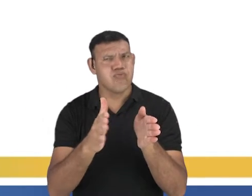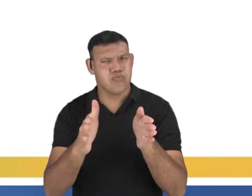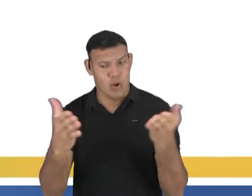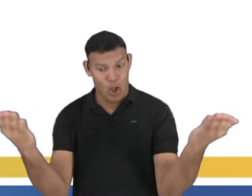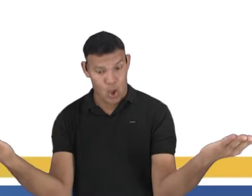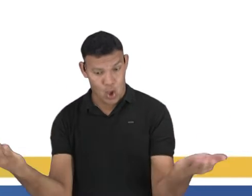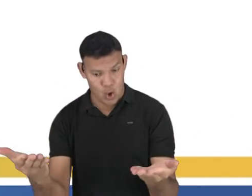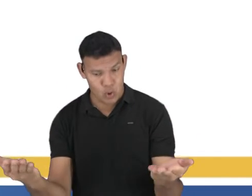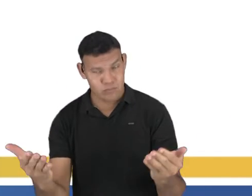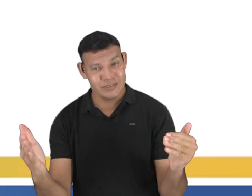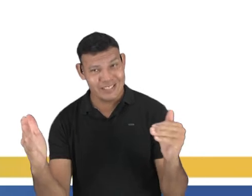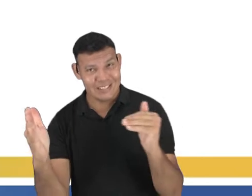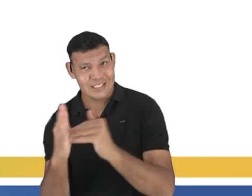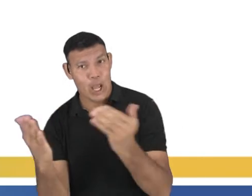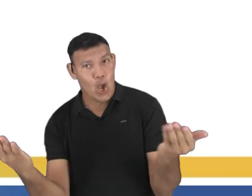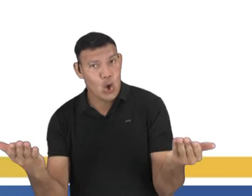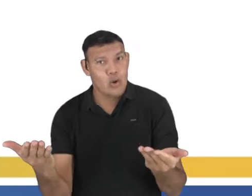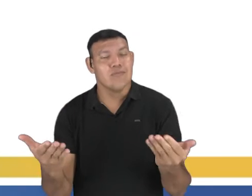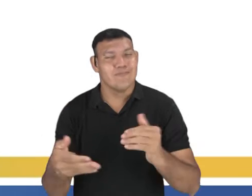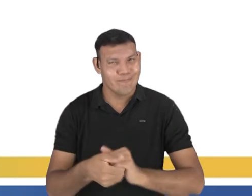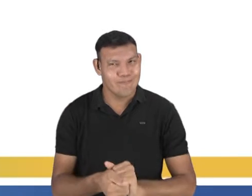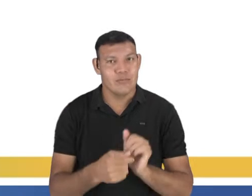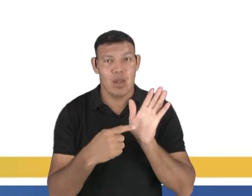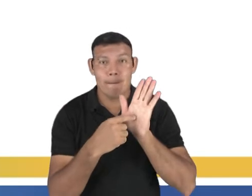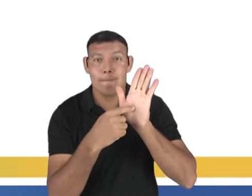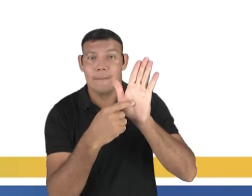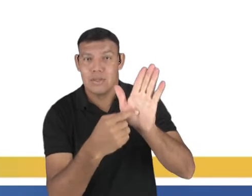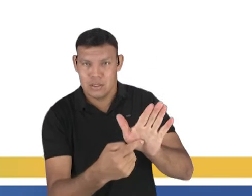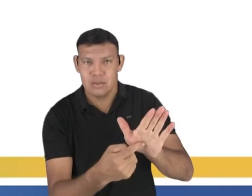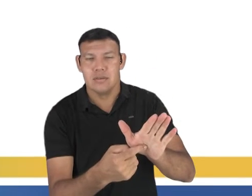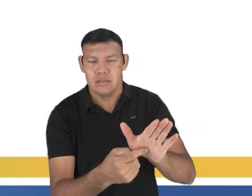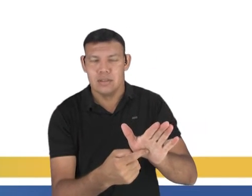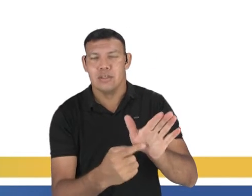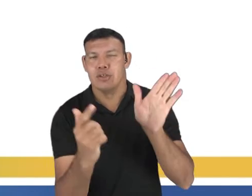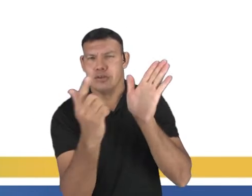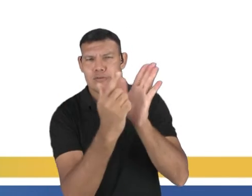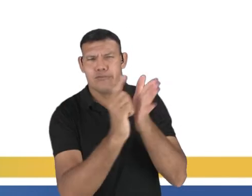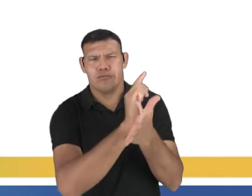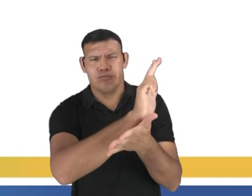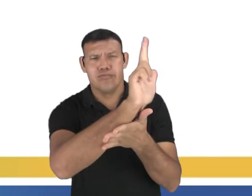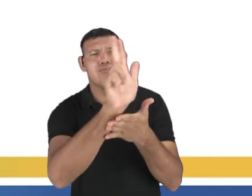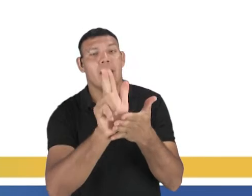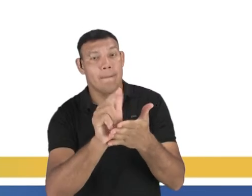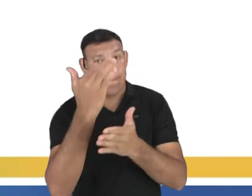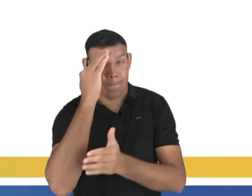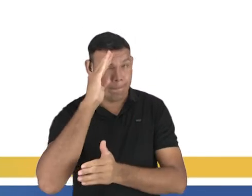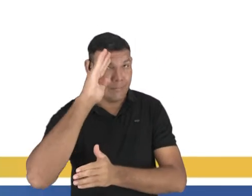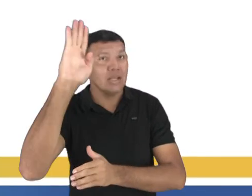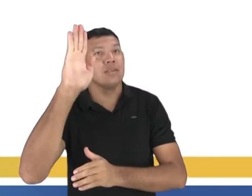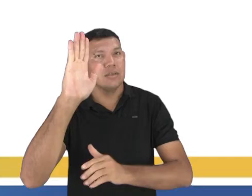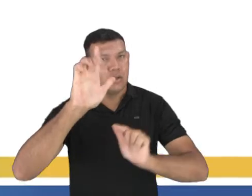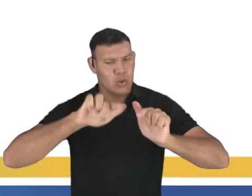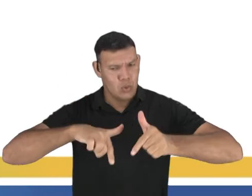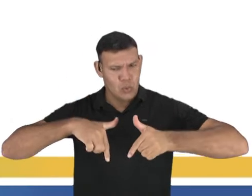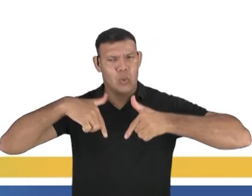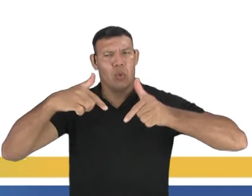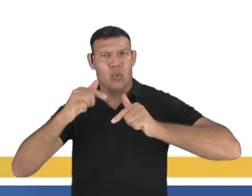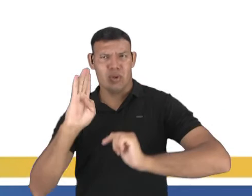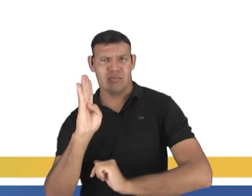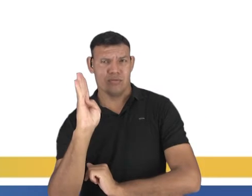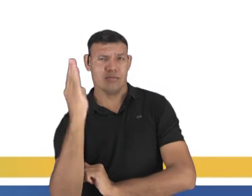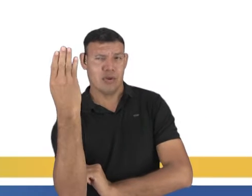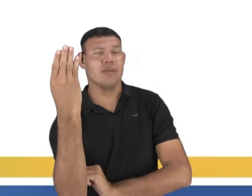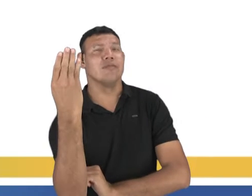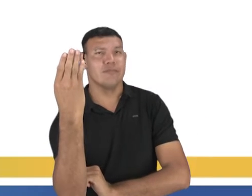nossos dias atuais, apresenta, dentre diversas finalidades, o enfrentamento